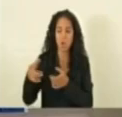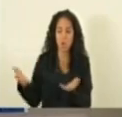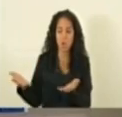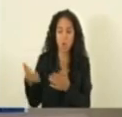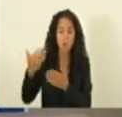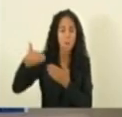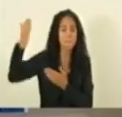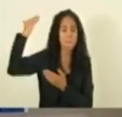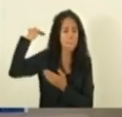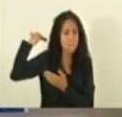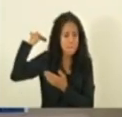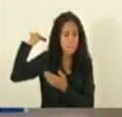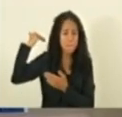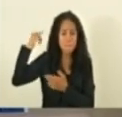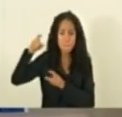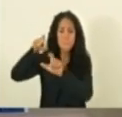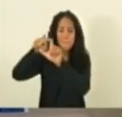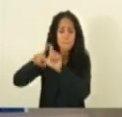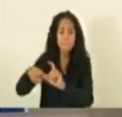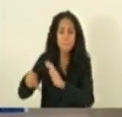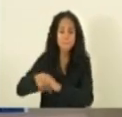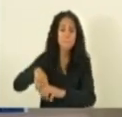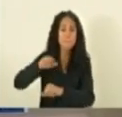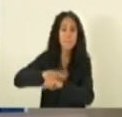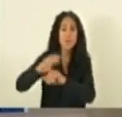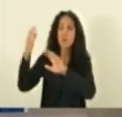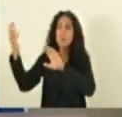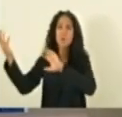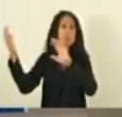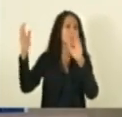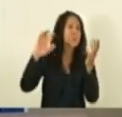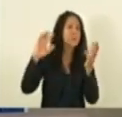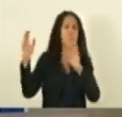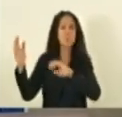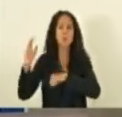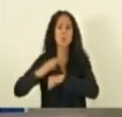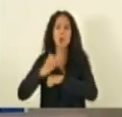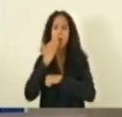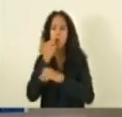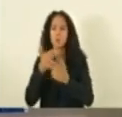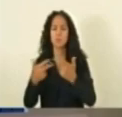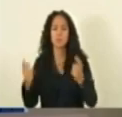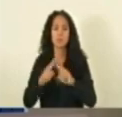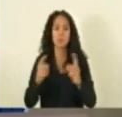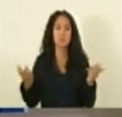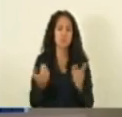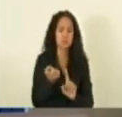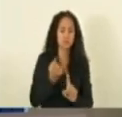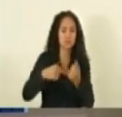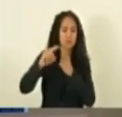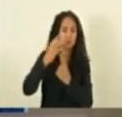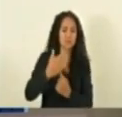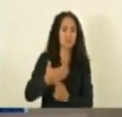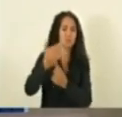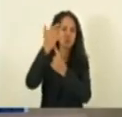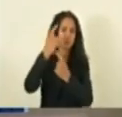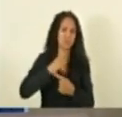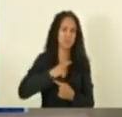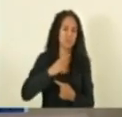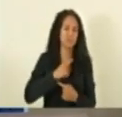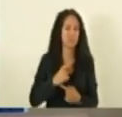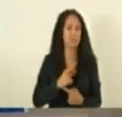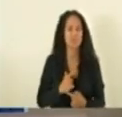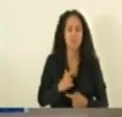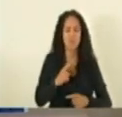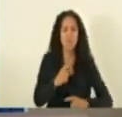pessoas dependiam exclusivamente do tempo para poder ter comida. Hoje, graças à evolução tecnológica, né,